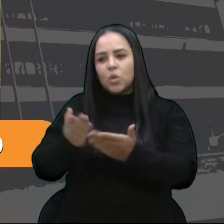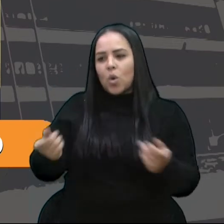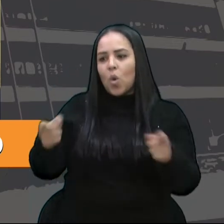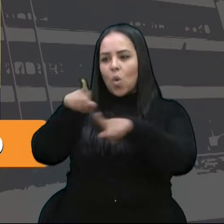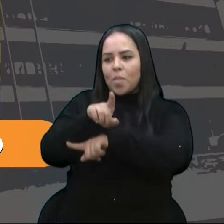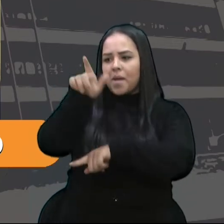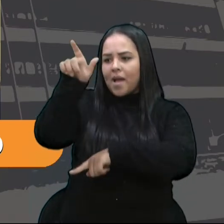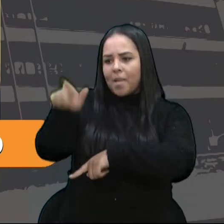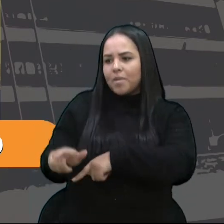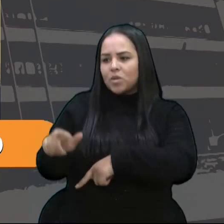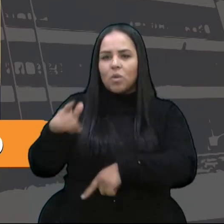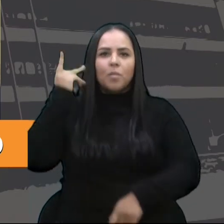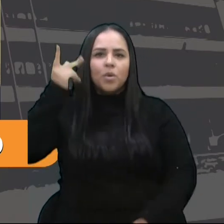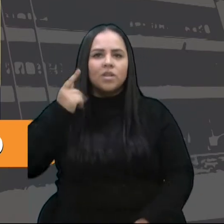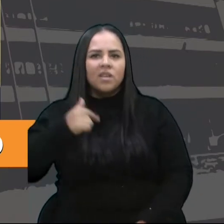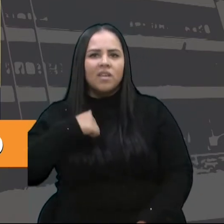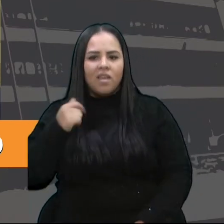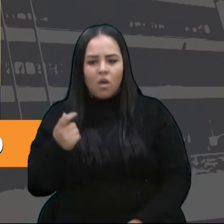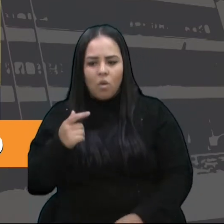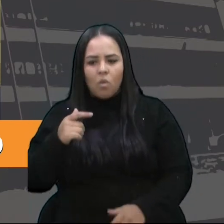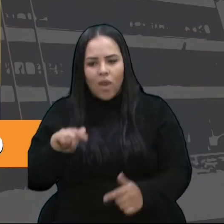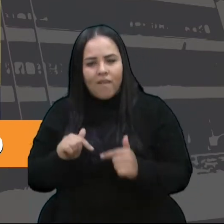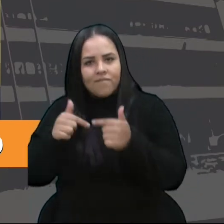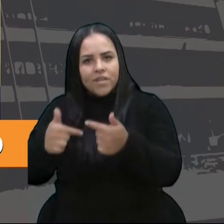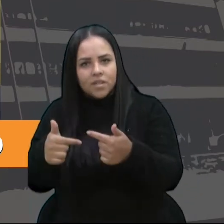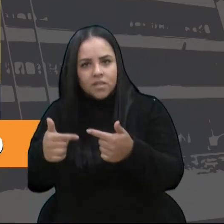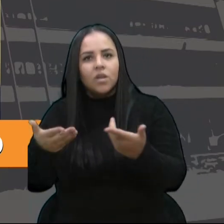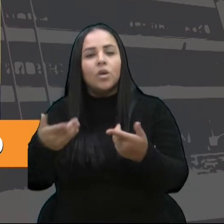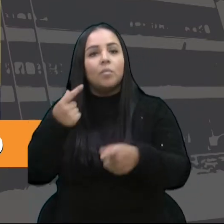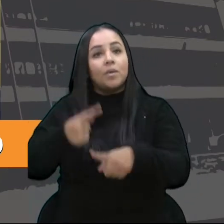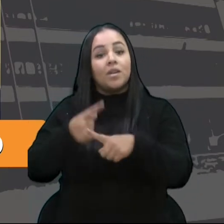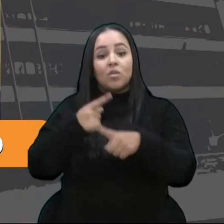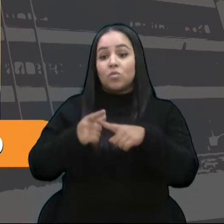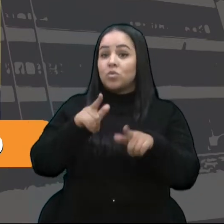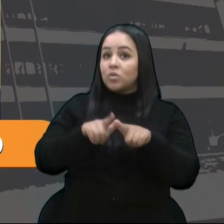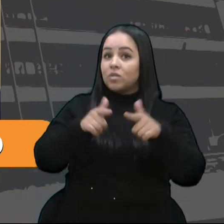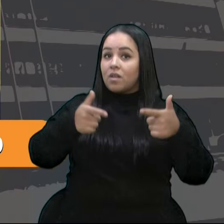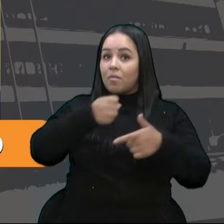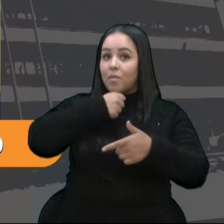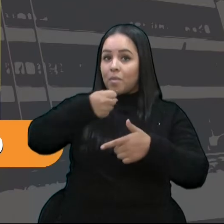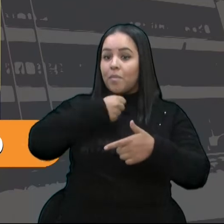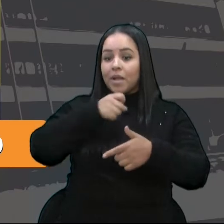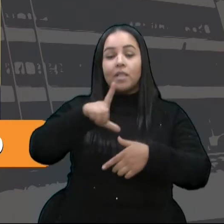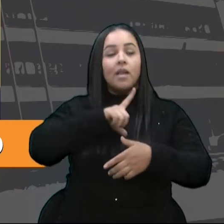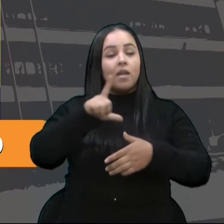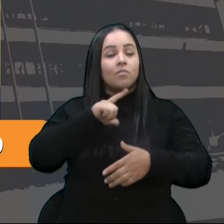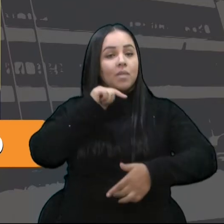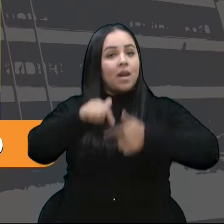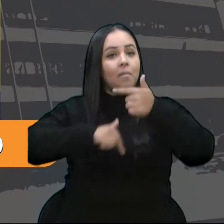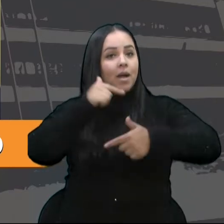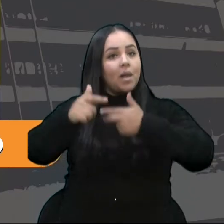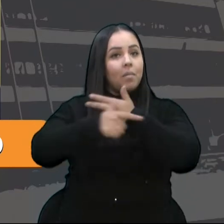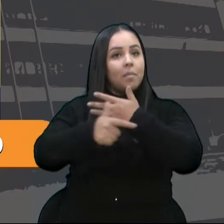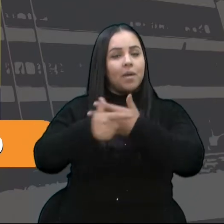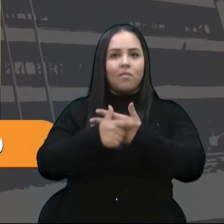verdade, não é nada disso. O jornalismo tem um papel, às vezes pode exagerar, como eu falei no início, às vezes